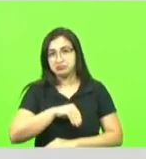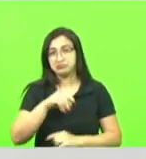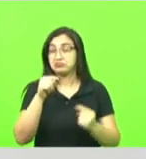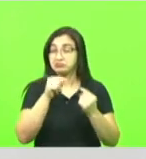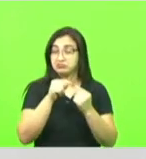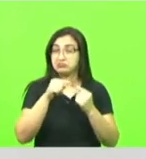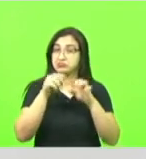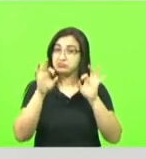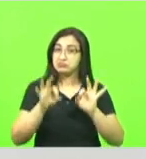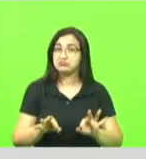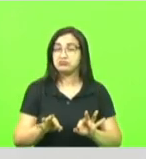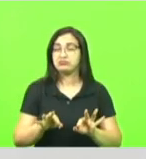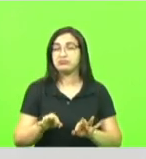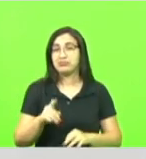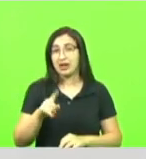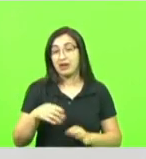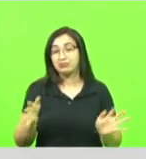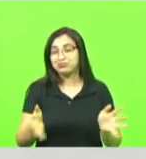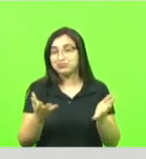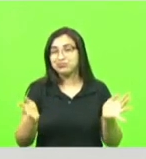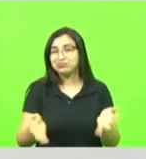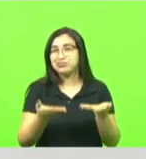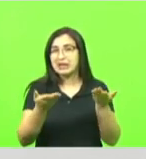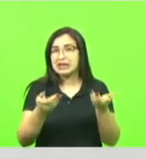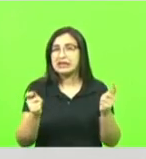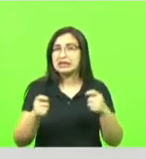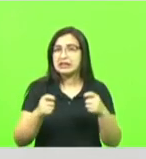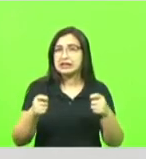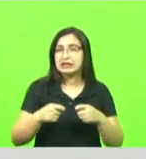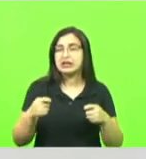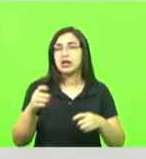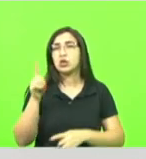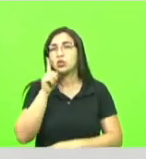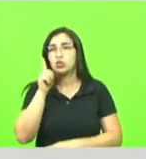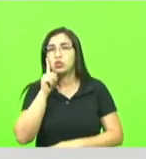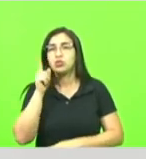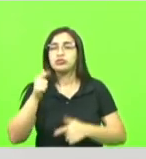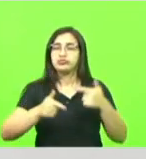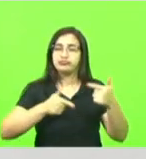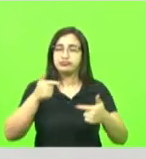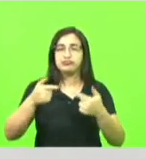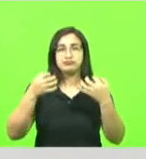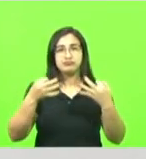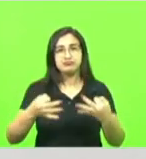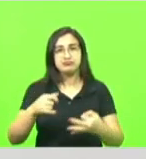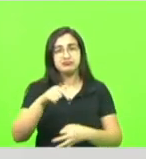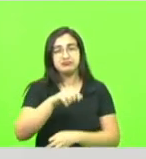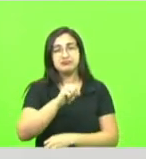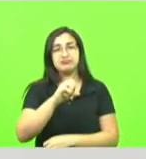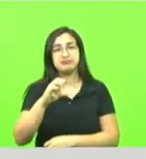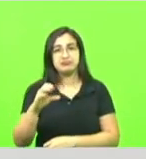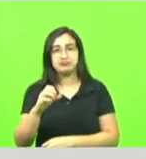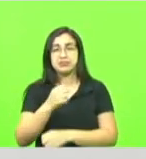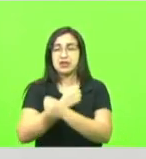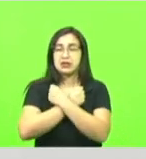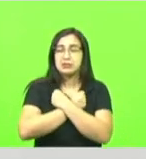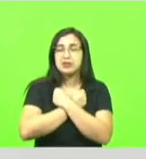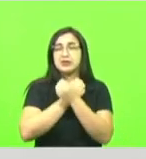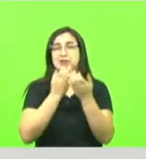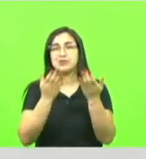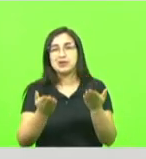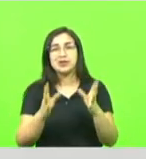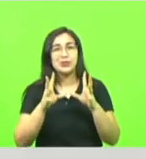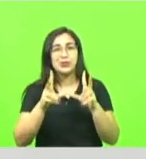um mínimo de estímulo a esse profissional que todos os dias proporciona uma Santa Catarina segura. Deixo meu abraço aos guerreiros, a toda a